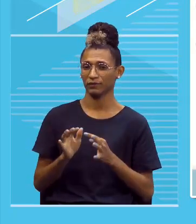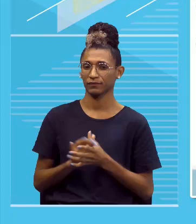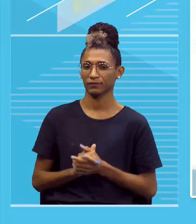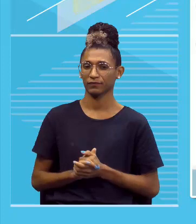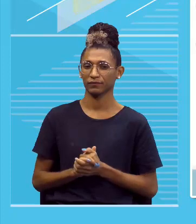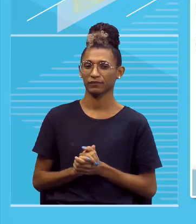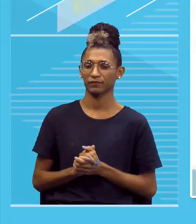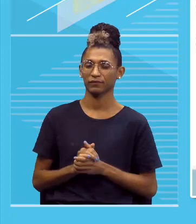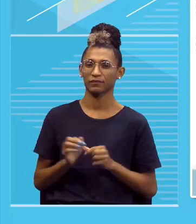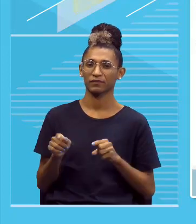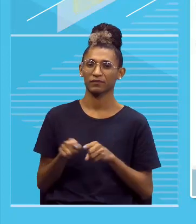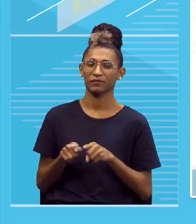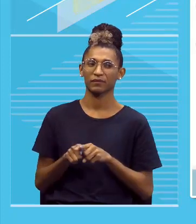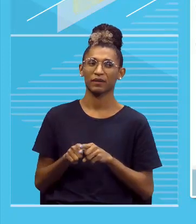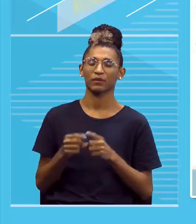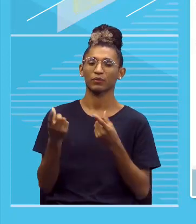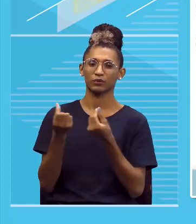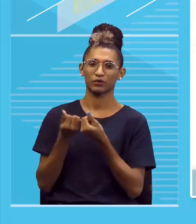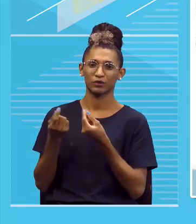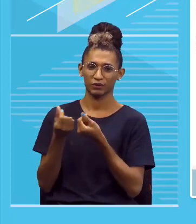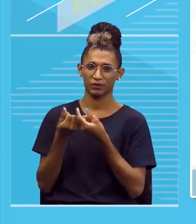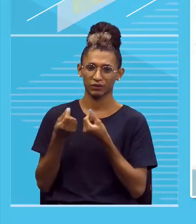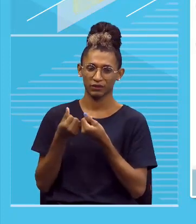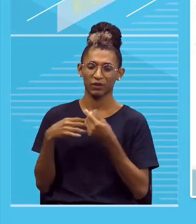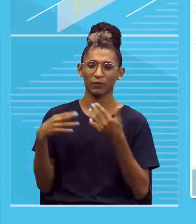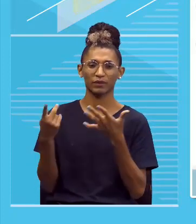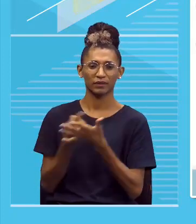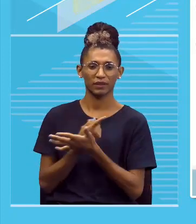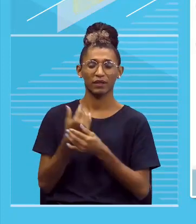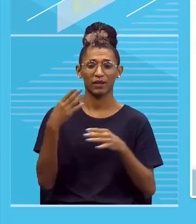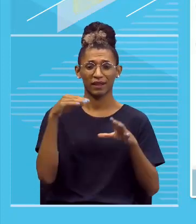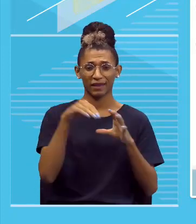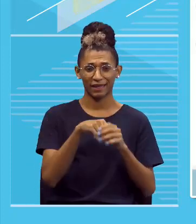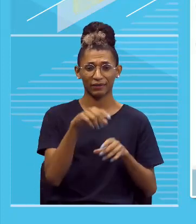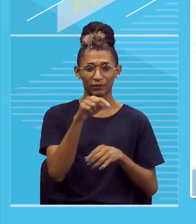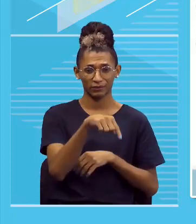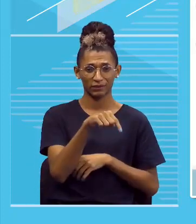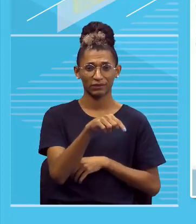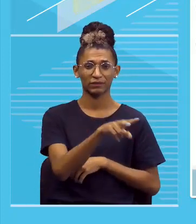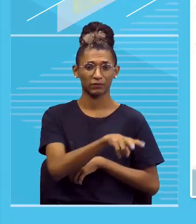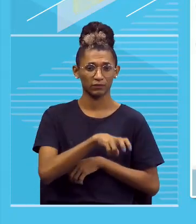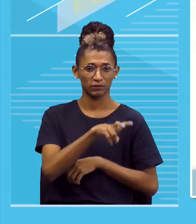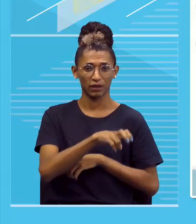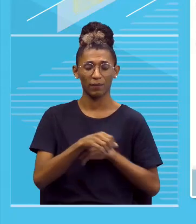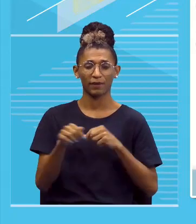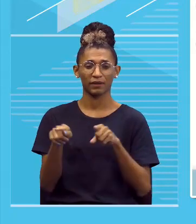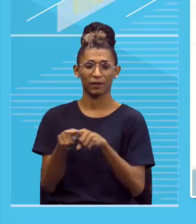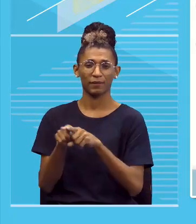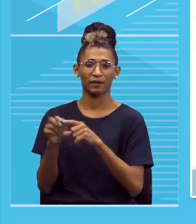devido essa circulação de dinheiro também no campo e na cidade